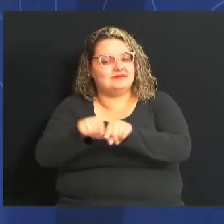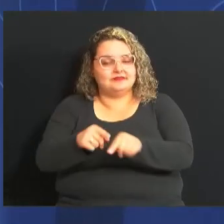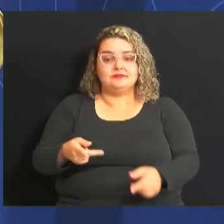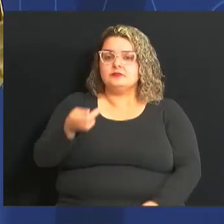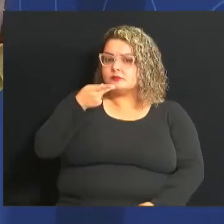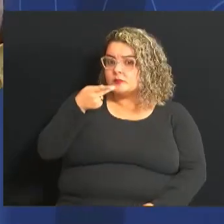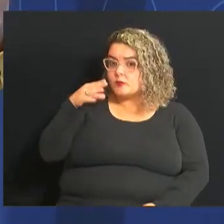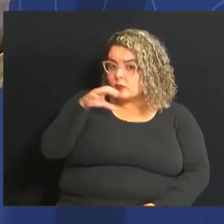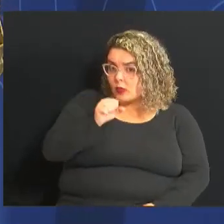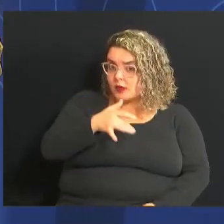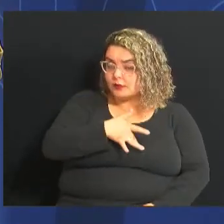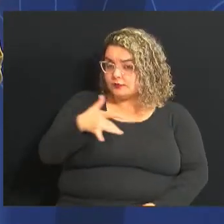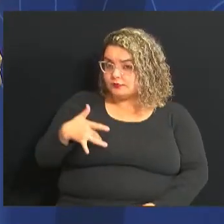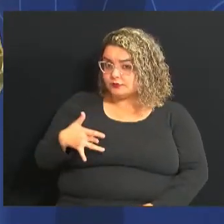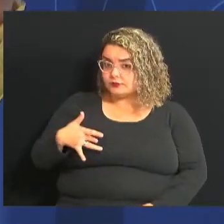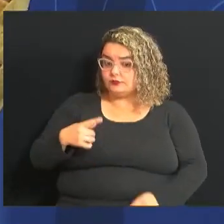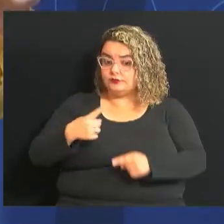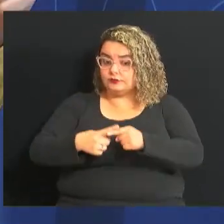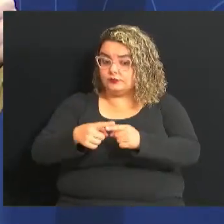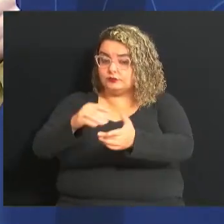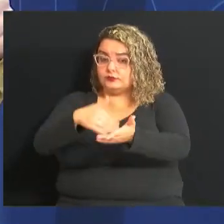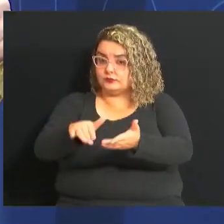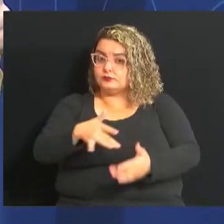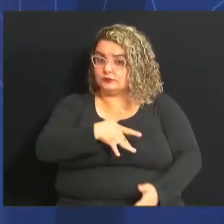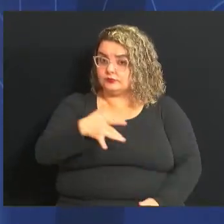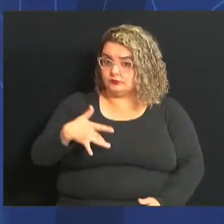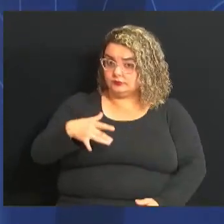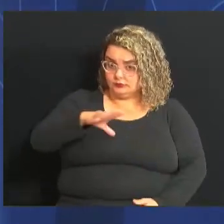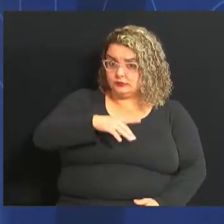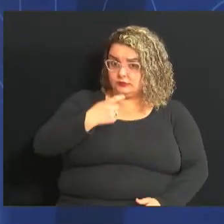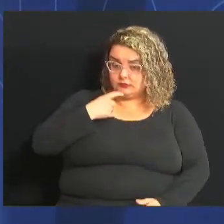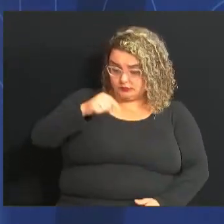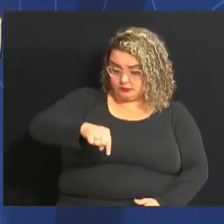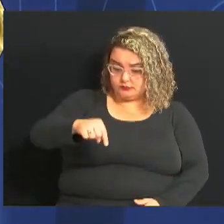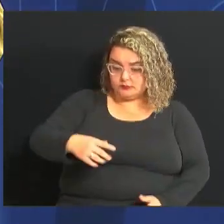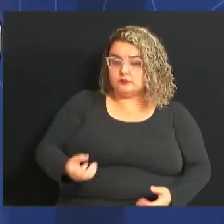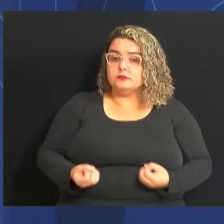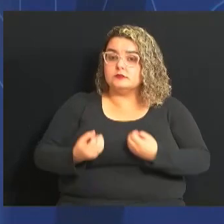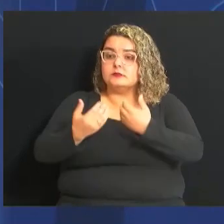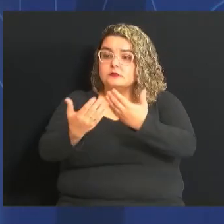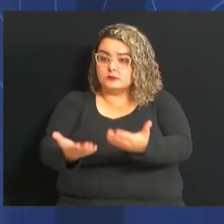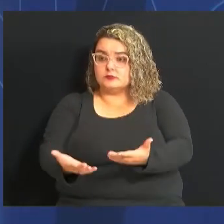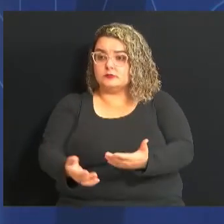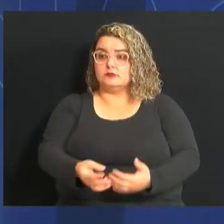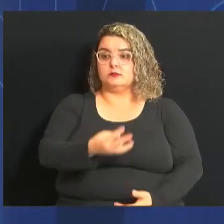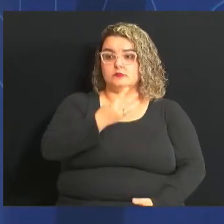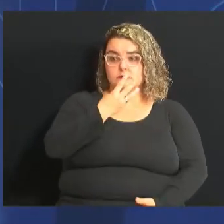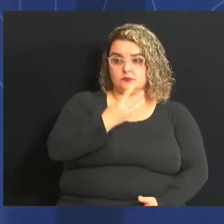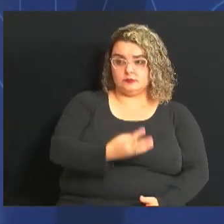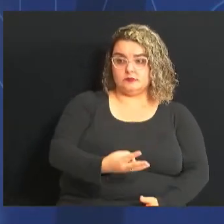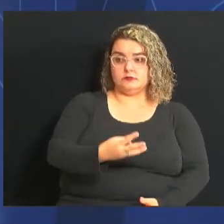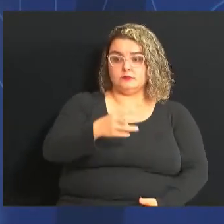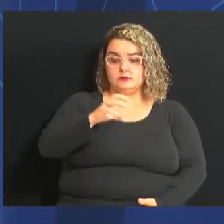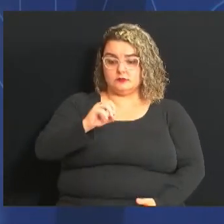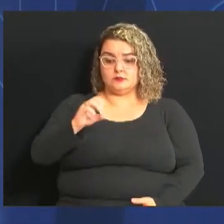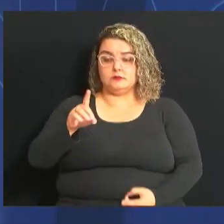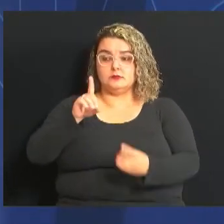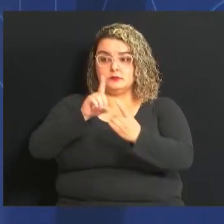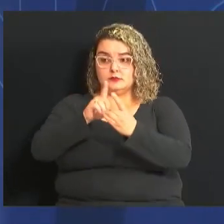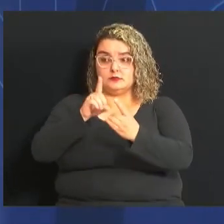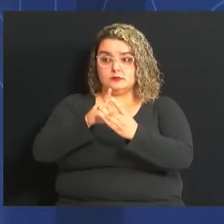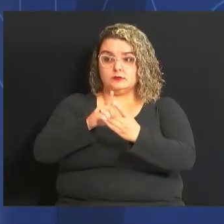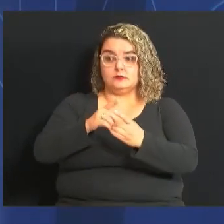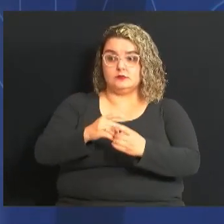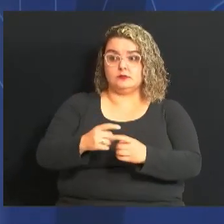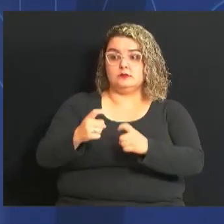sobre saúde, porque a Secretaria Municipal de Saúde aqui de Campinas oferece 300 consultas